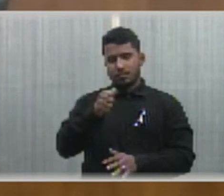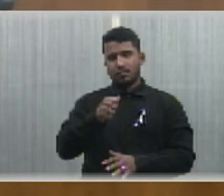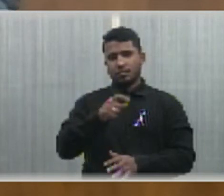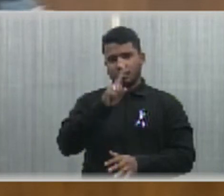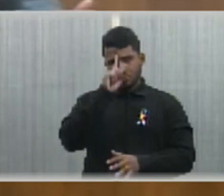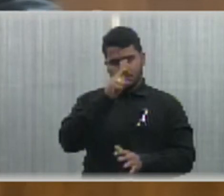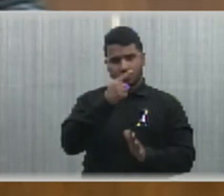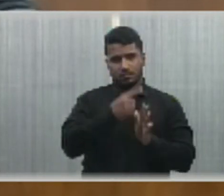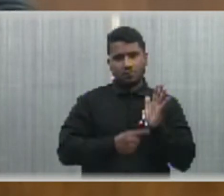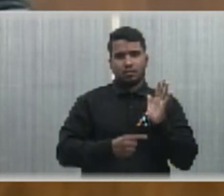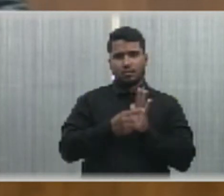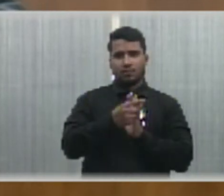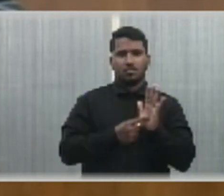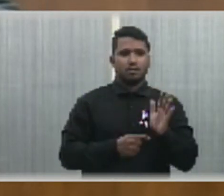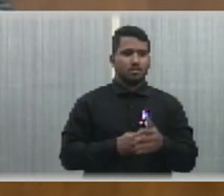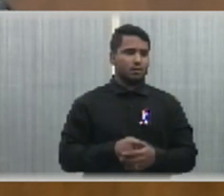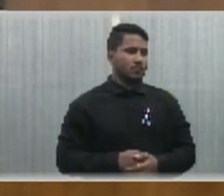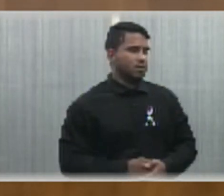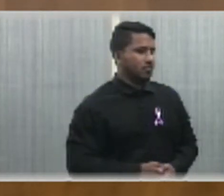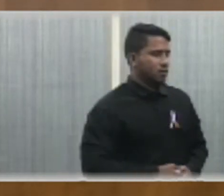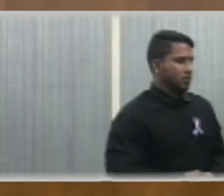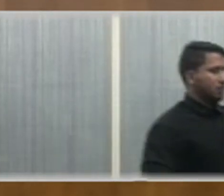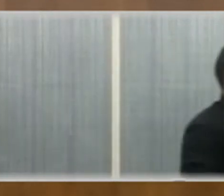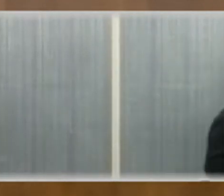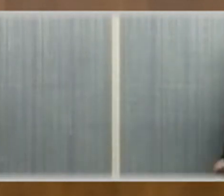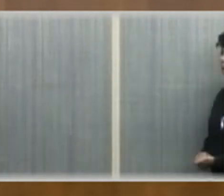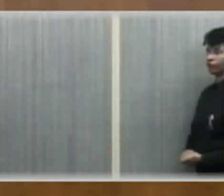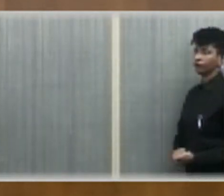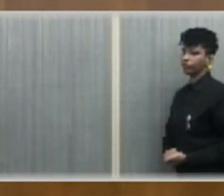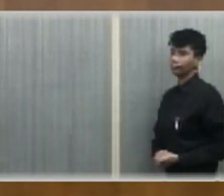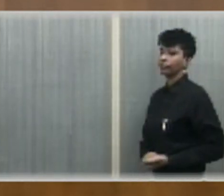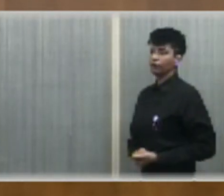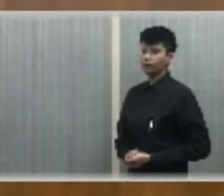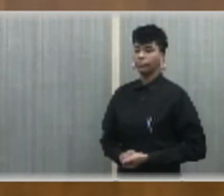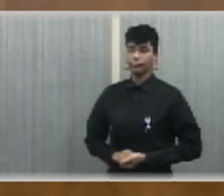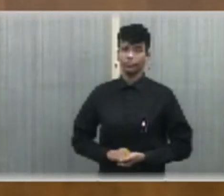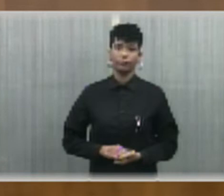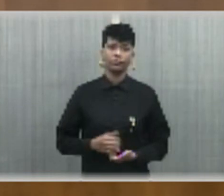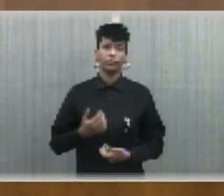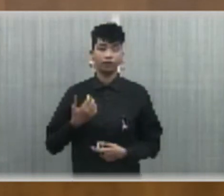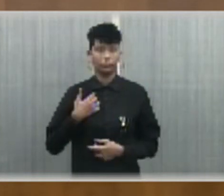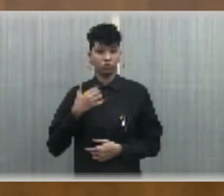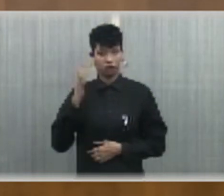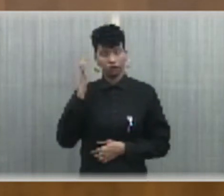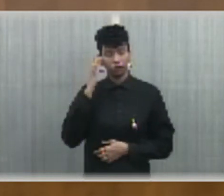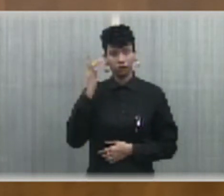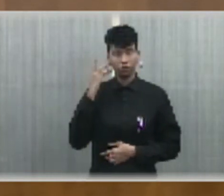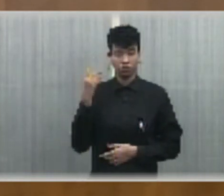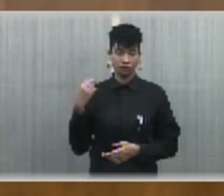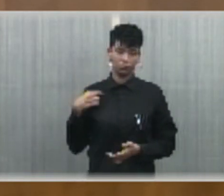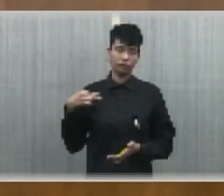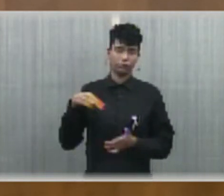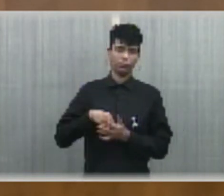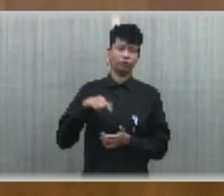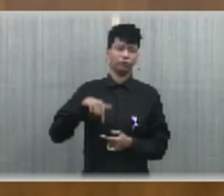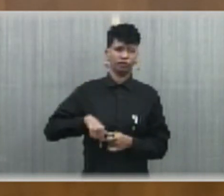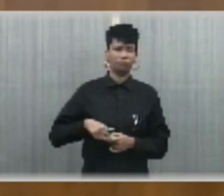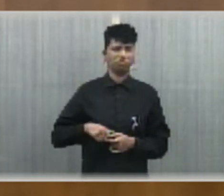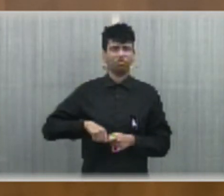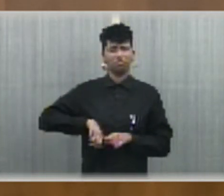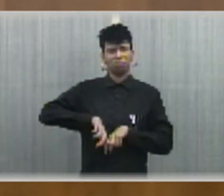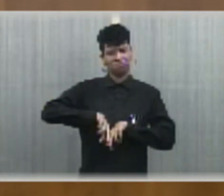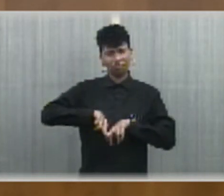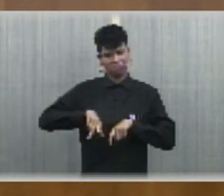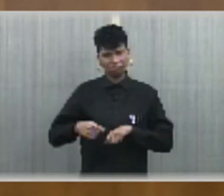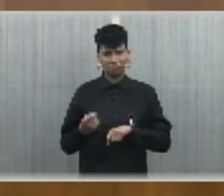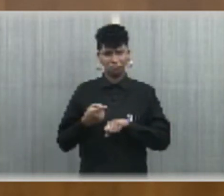Determinou a suspensão do programa porque eu acho que eu vim aqui várias vezes, eu falei dessa tribuna,